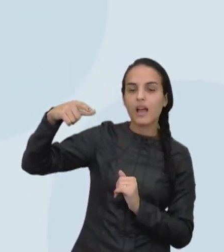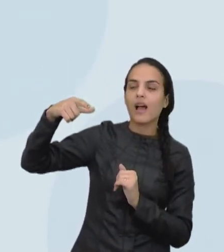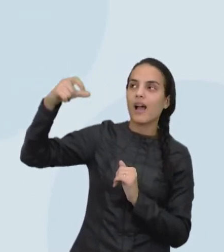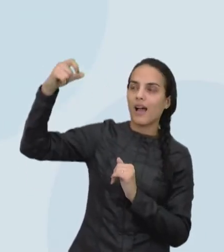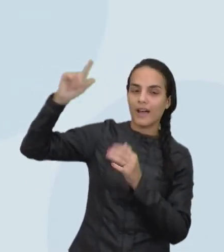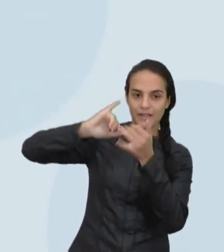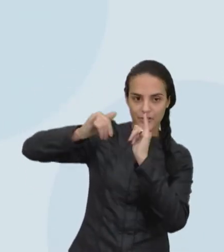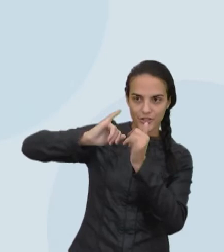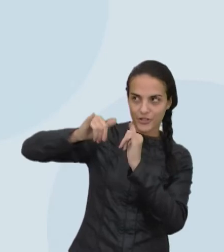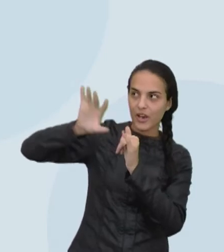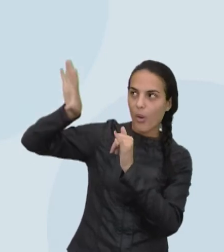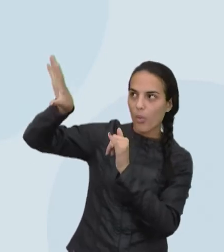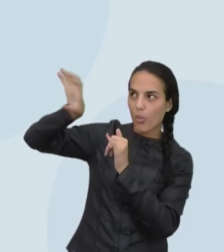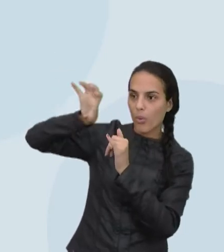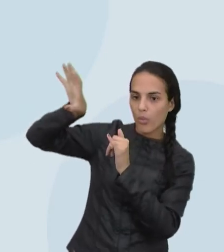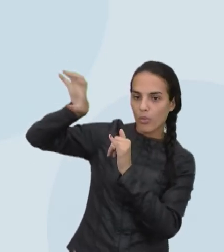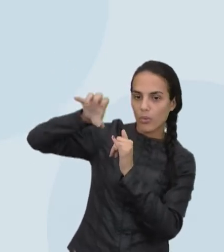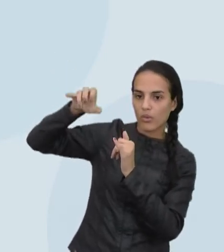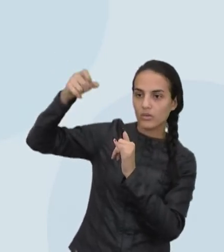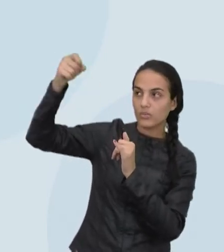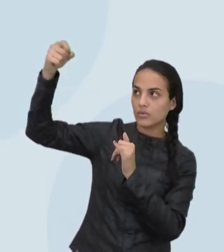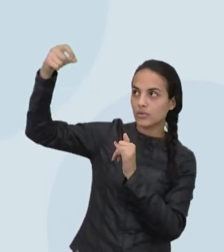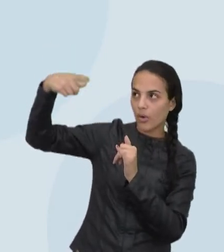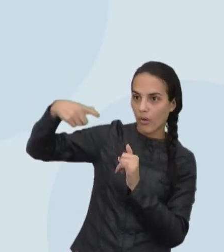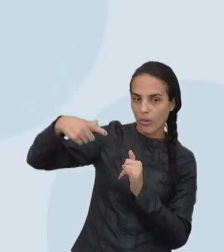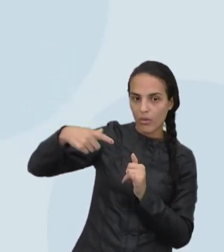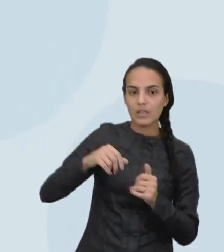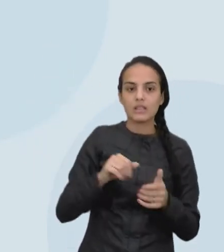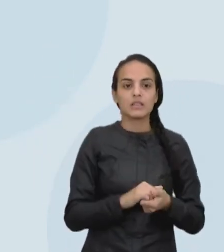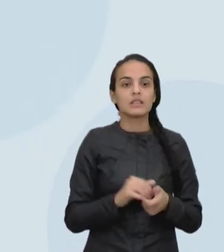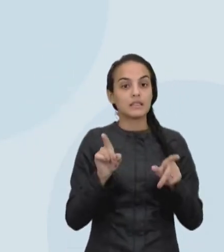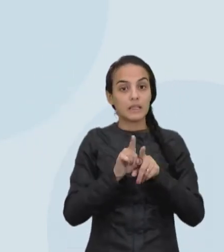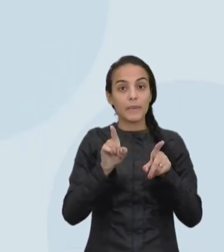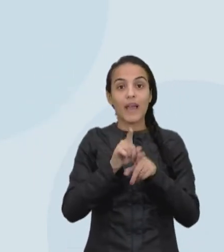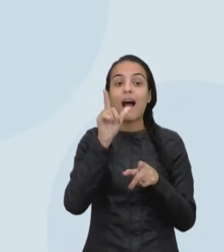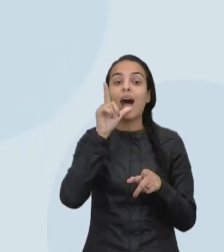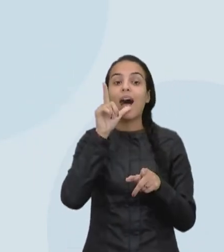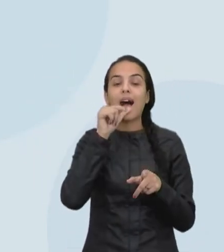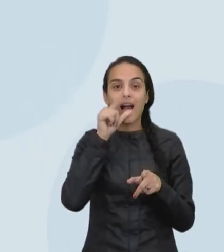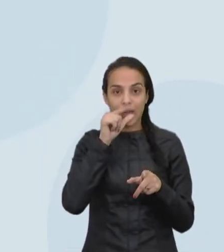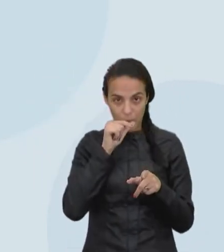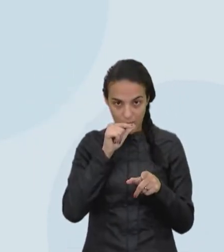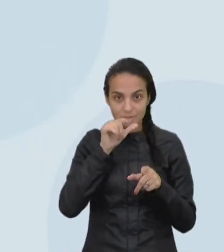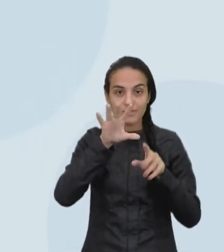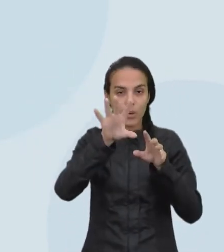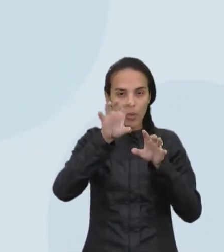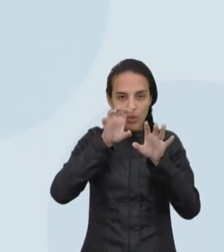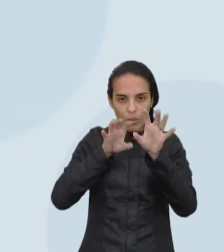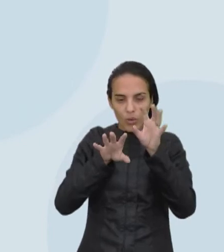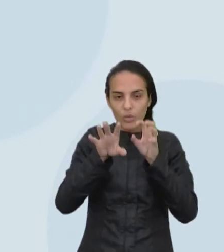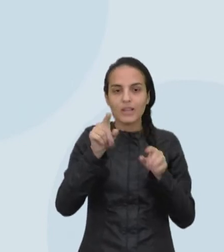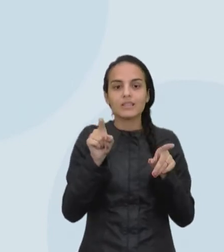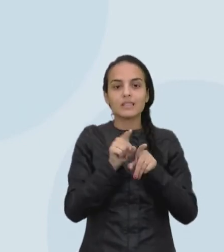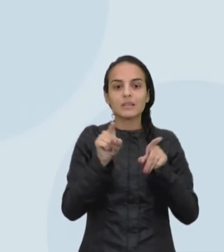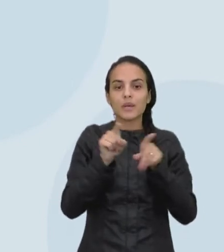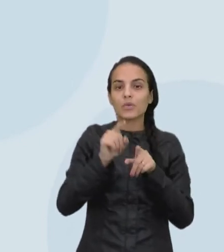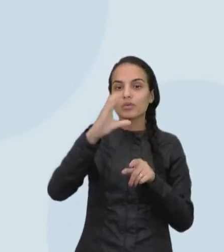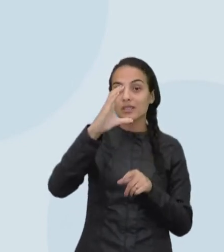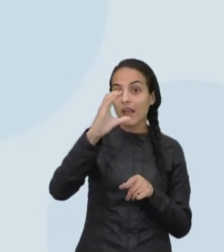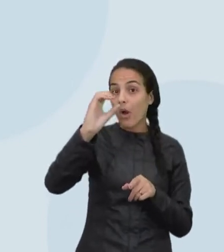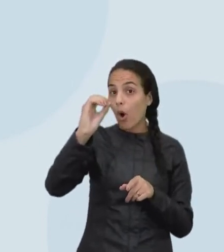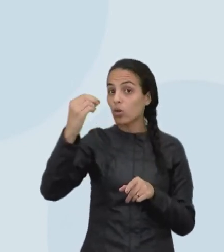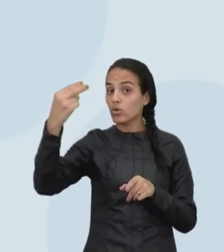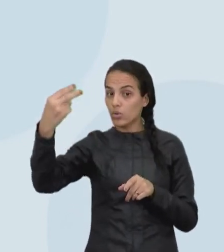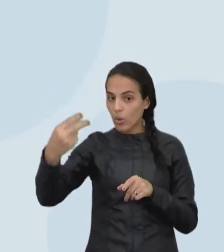Ela pega também retira do ambiente a água, e também retira o gás carbônico. Olha, este que é